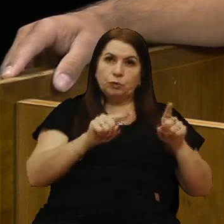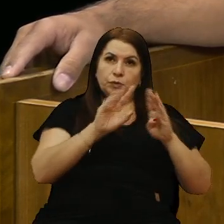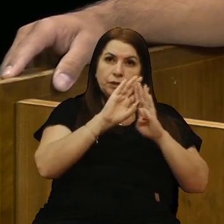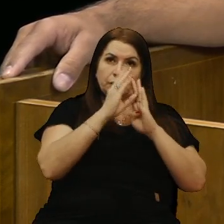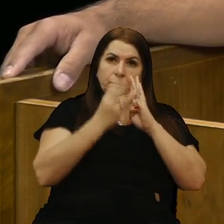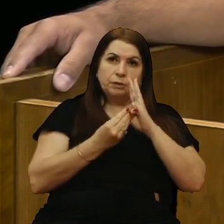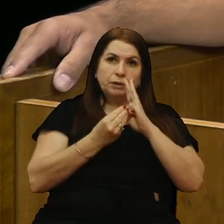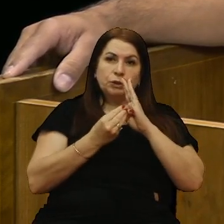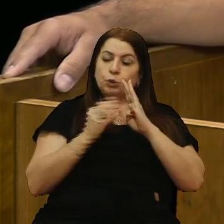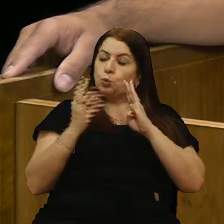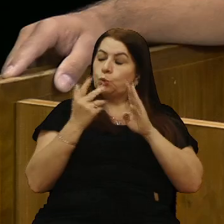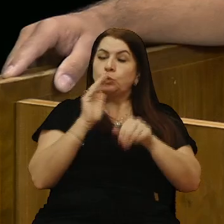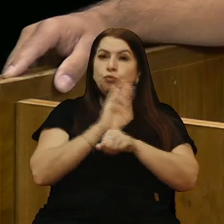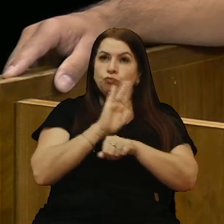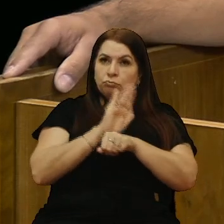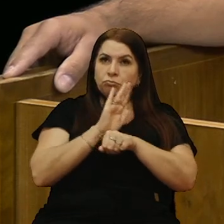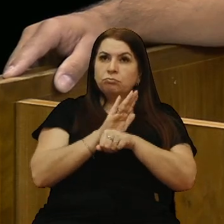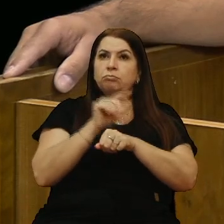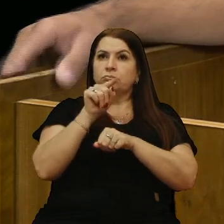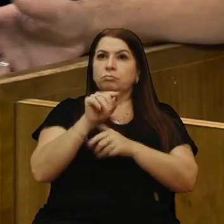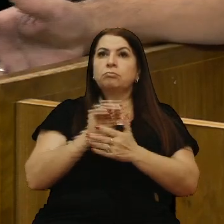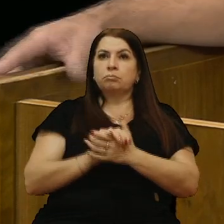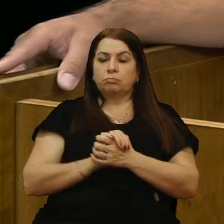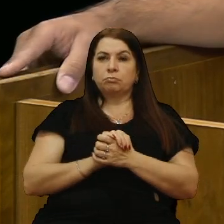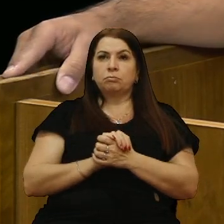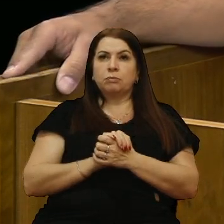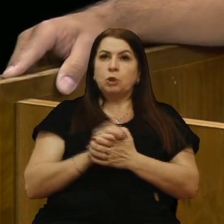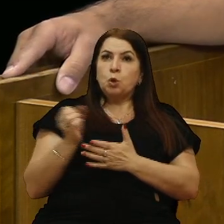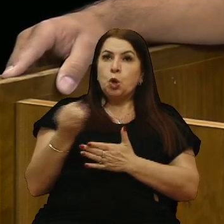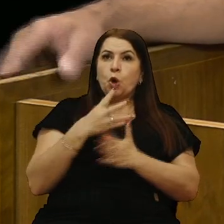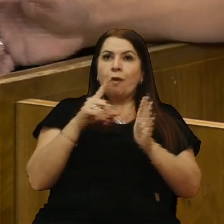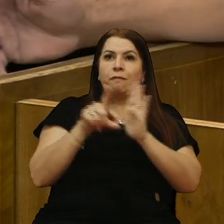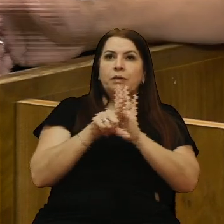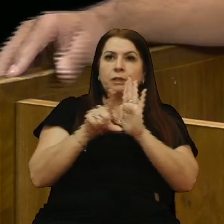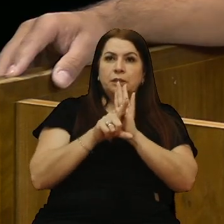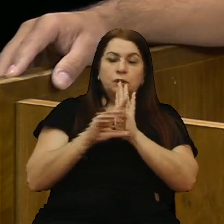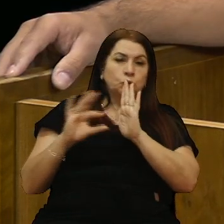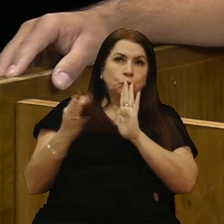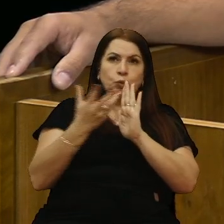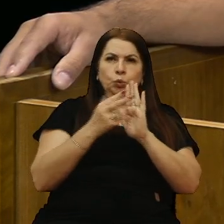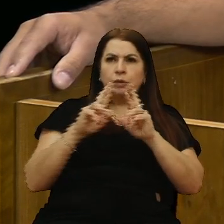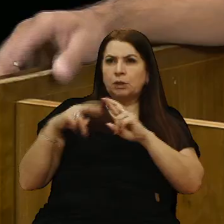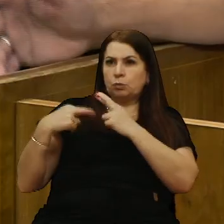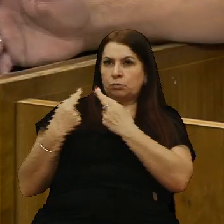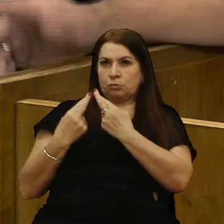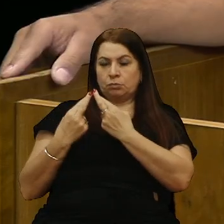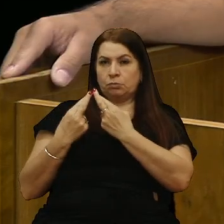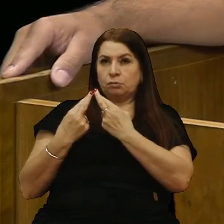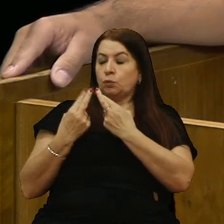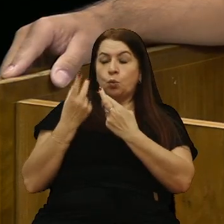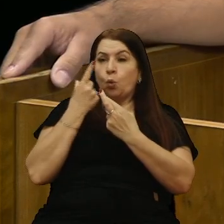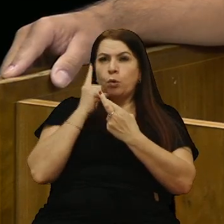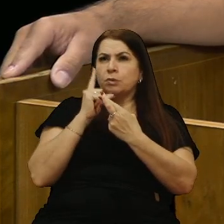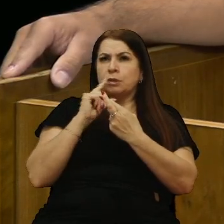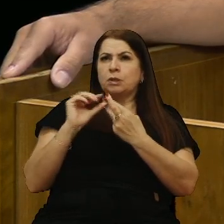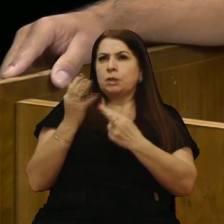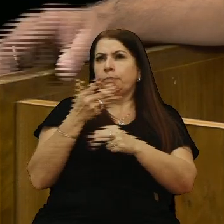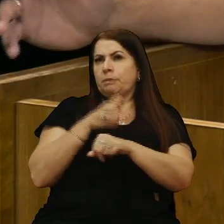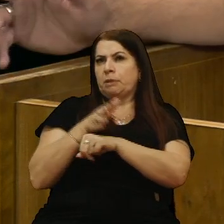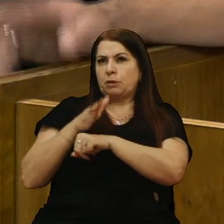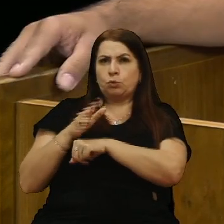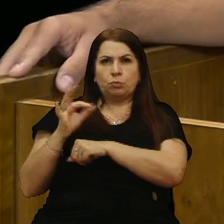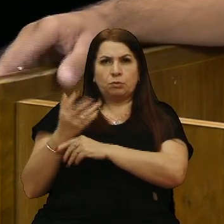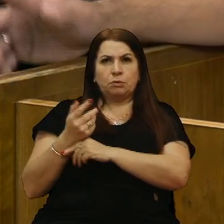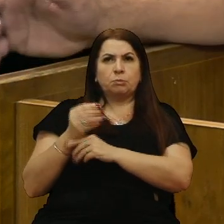da CIMA, todo mundo que colaborou com essa nova lei. Todas as reuniões, não consegui em todas, João,